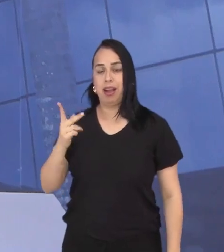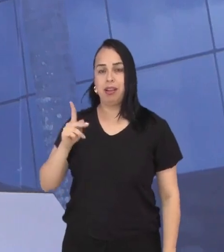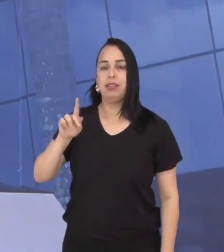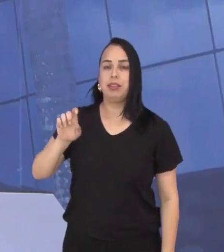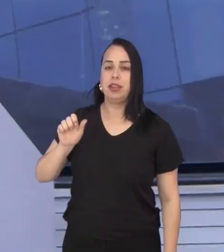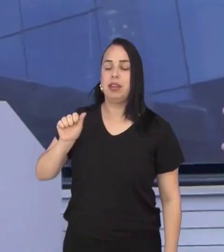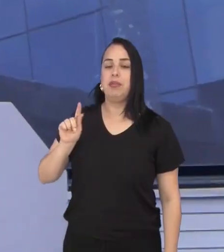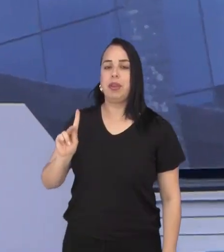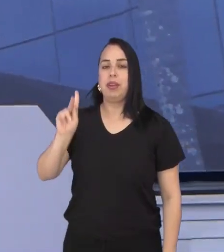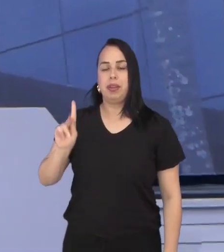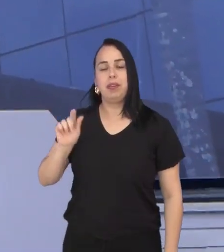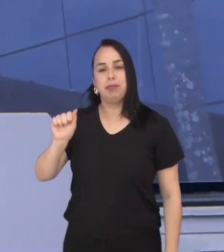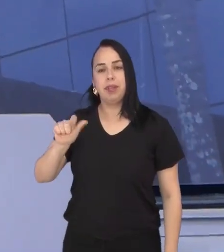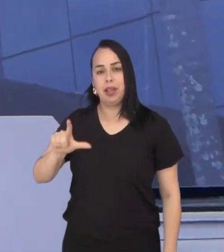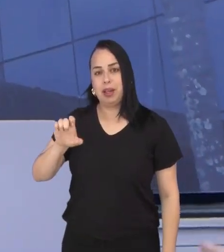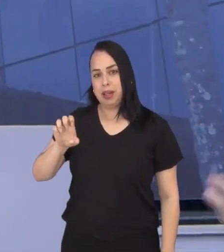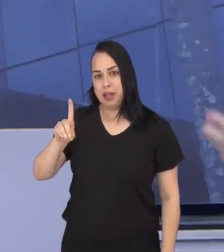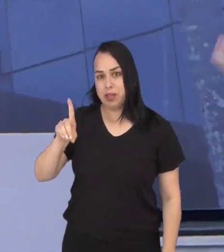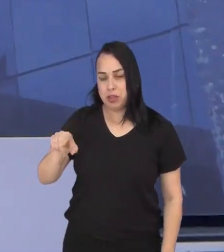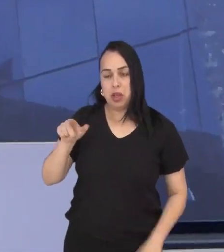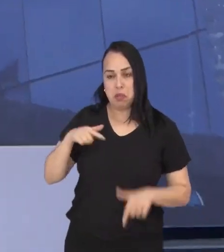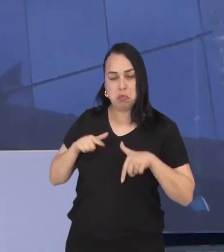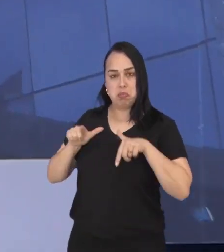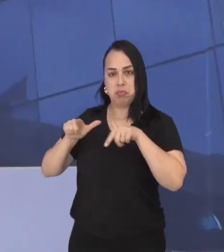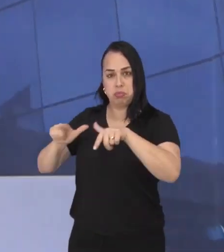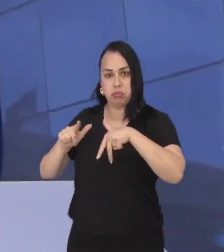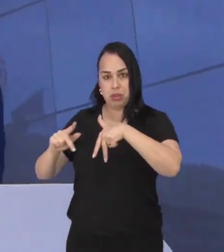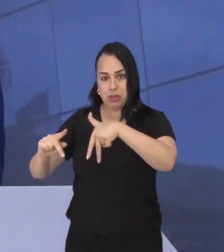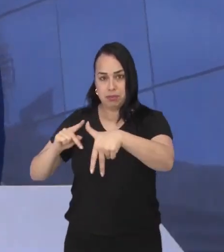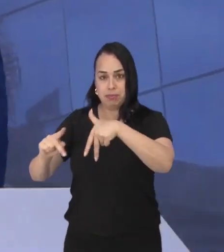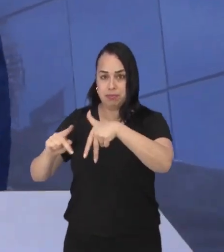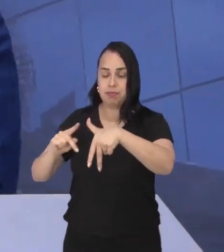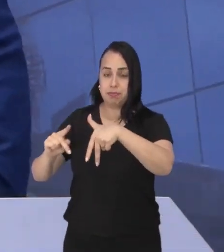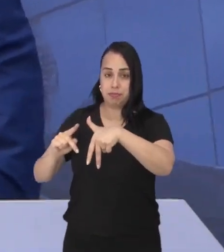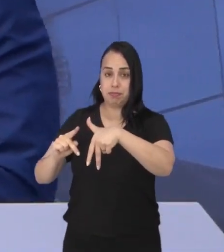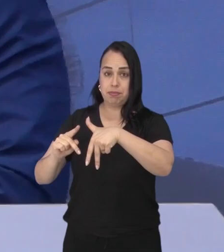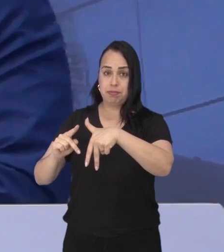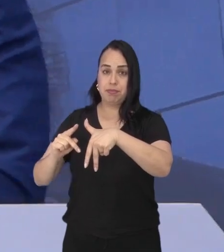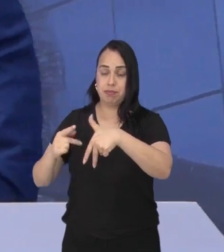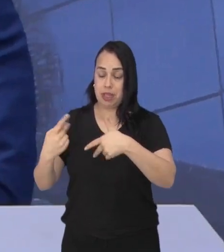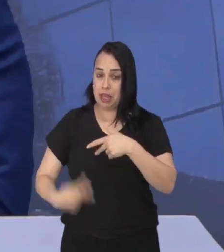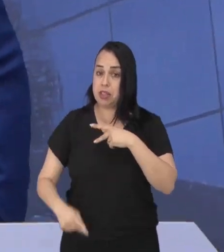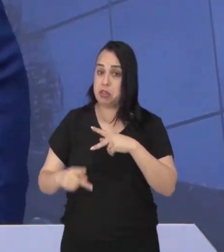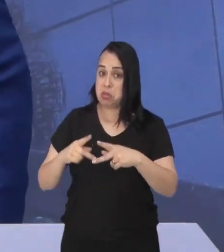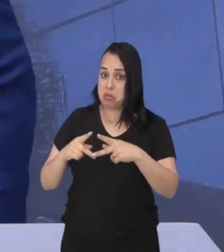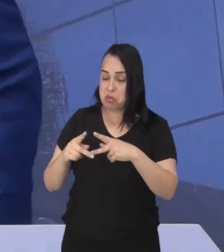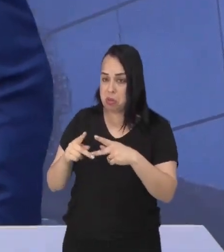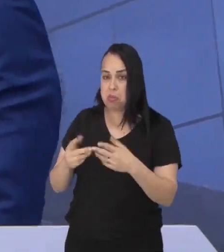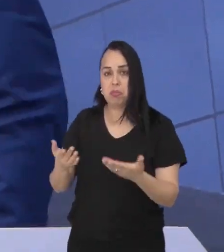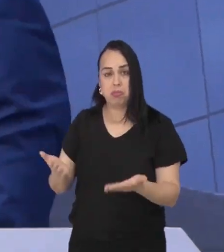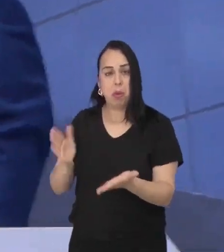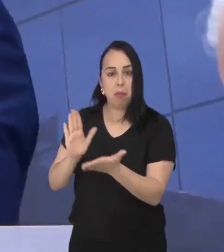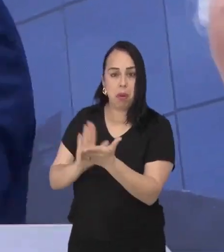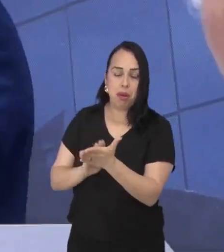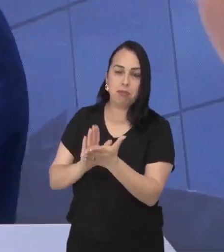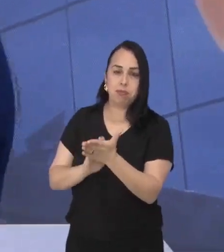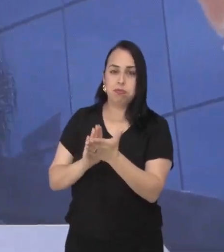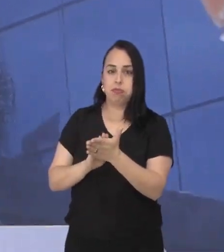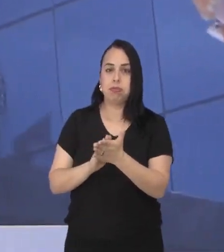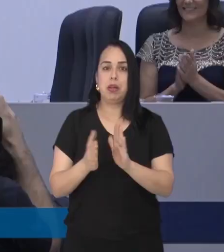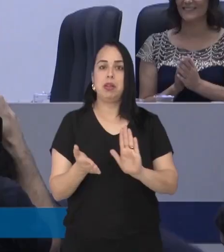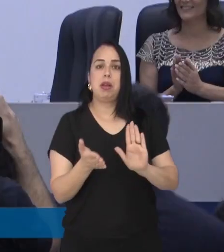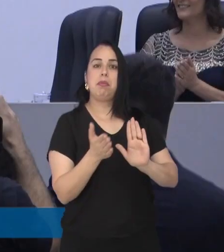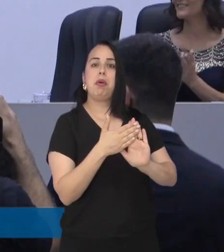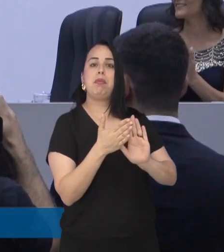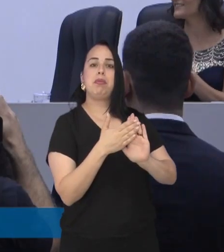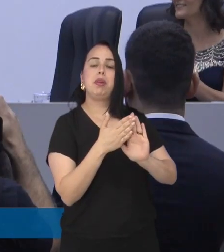El Mazou, empresário libanês que recebeu o título de cidadão joseense pela Câmara Municipal de São José dos